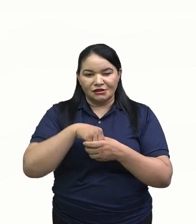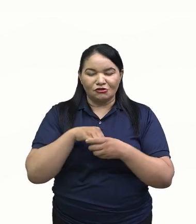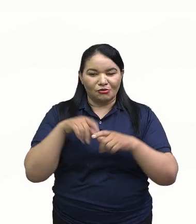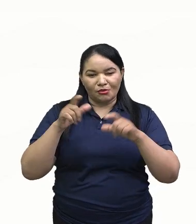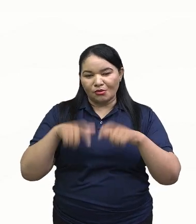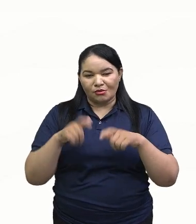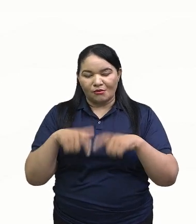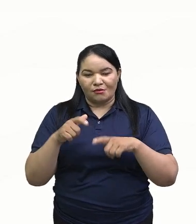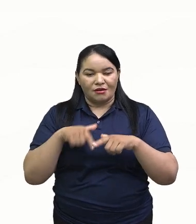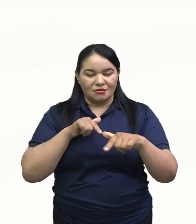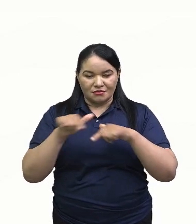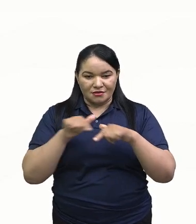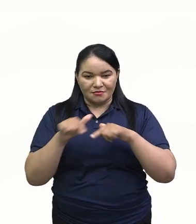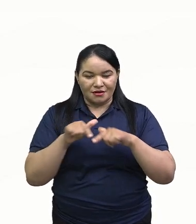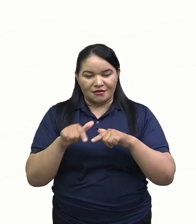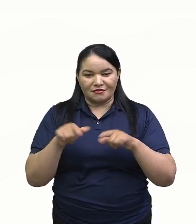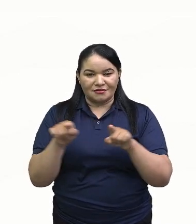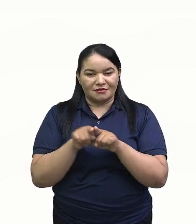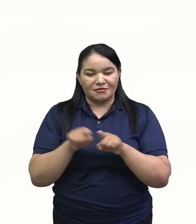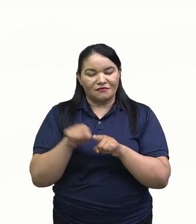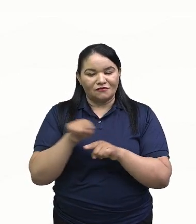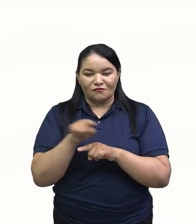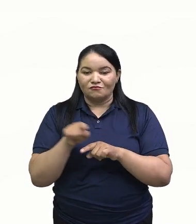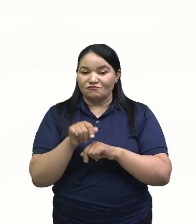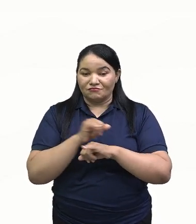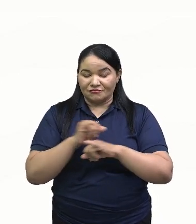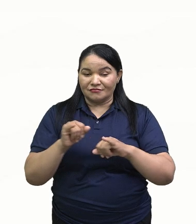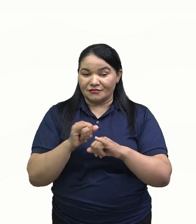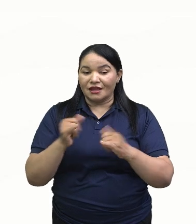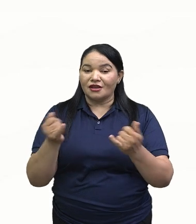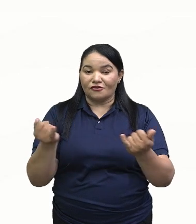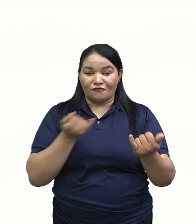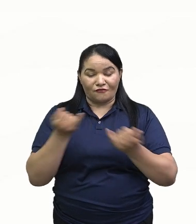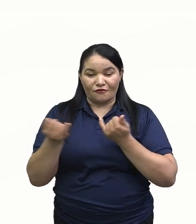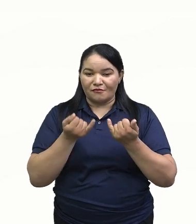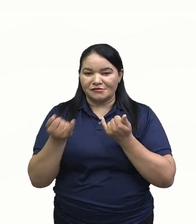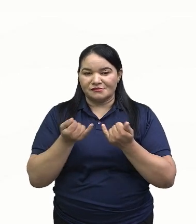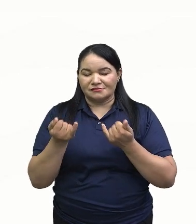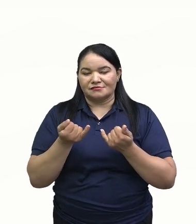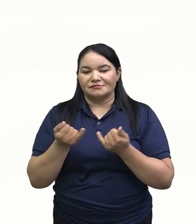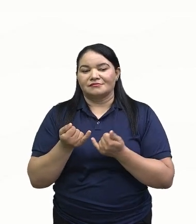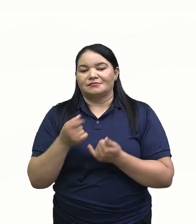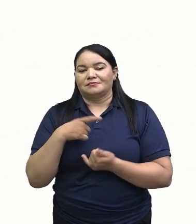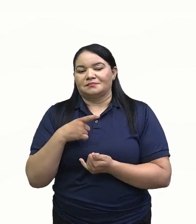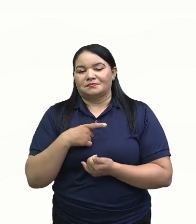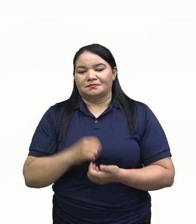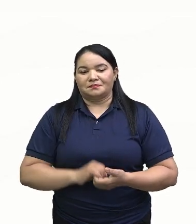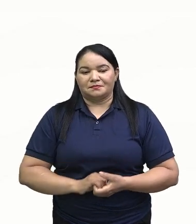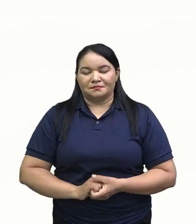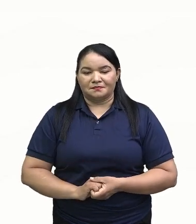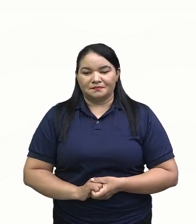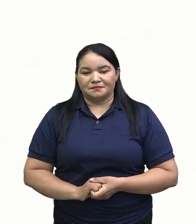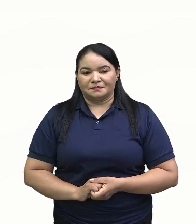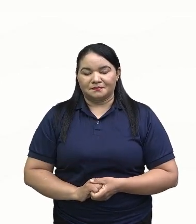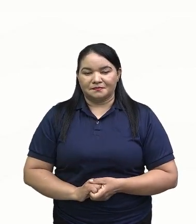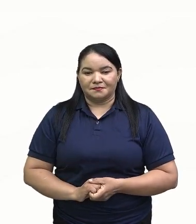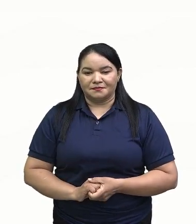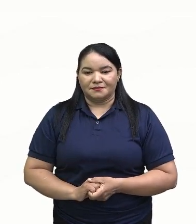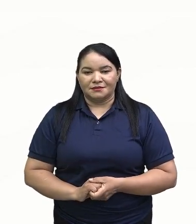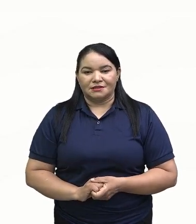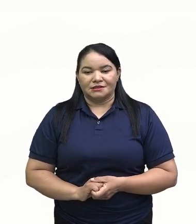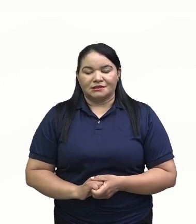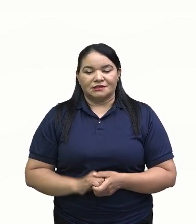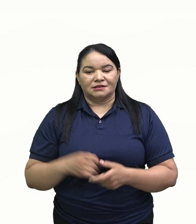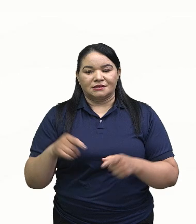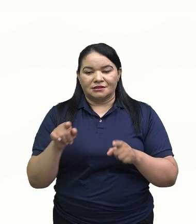Então, você vai ser informado, ou seja, tem a informação. E aí,